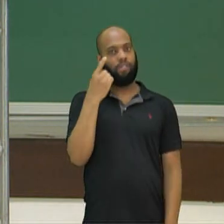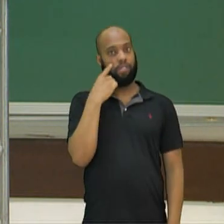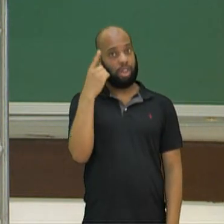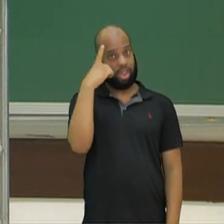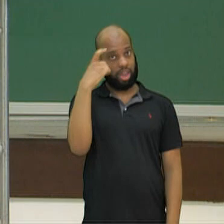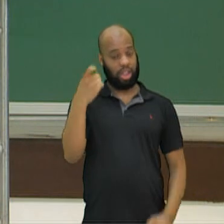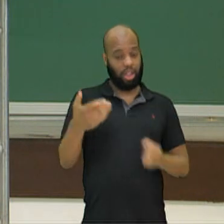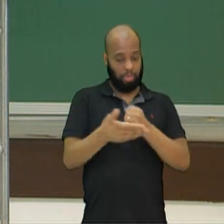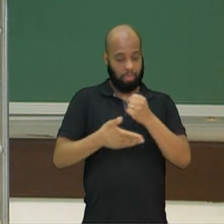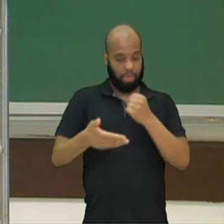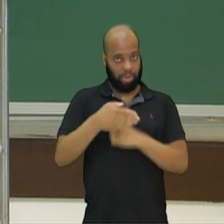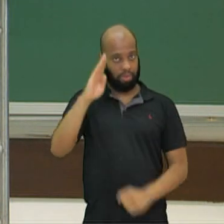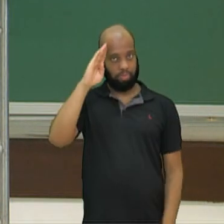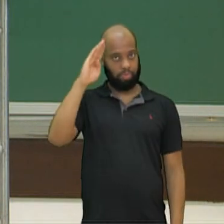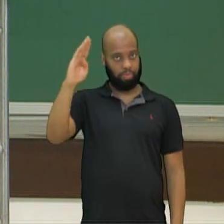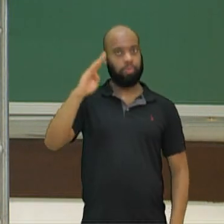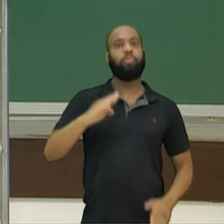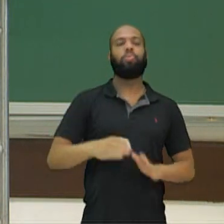central.